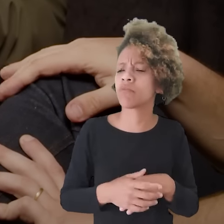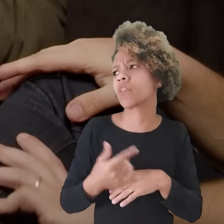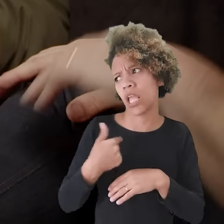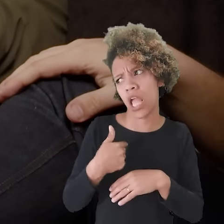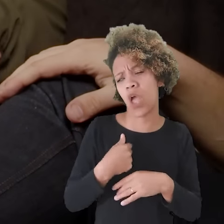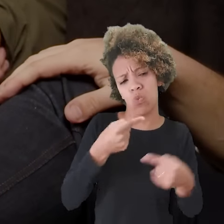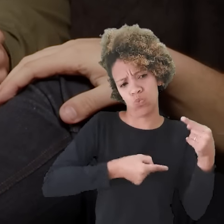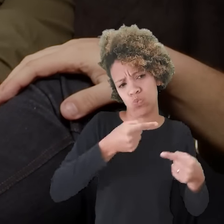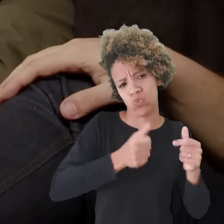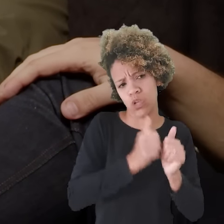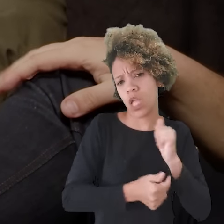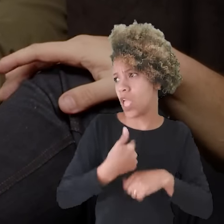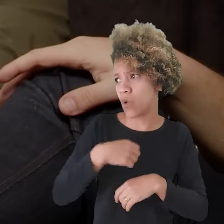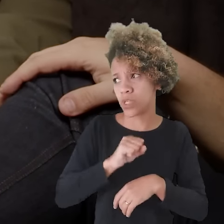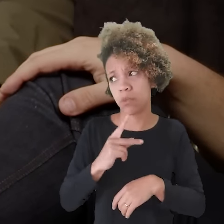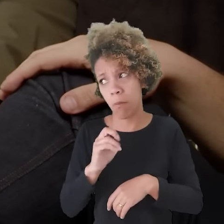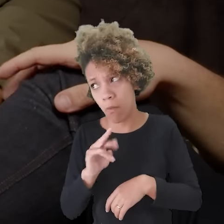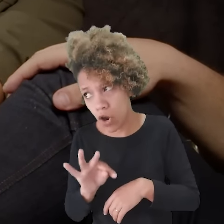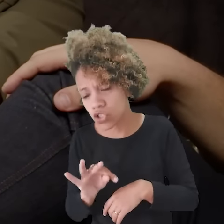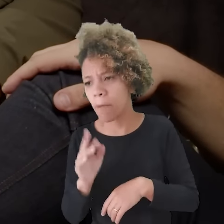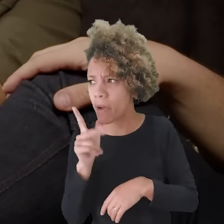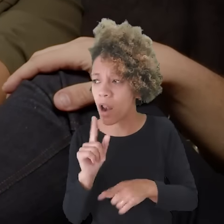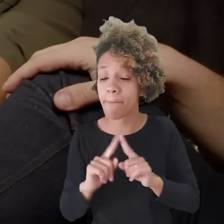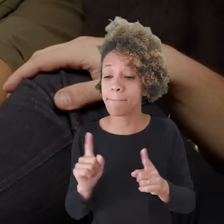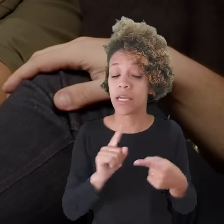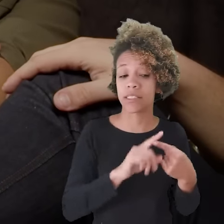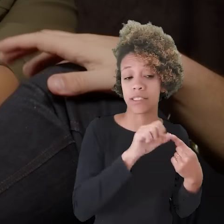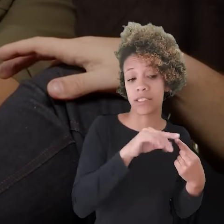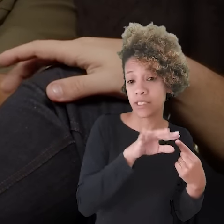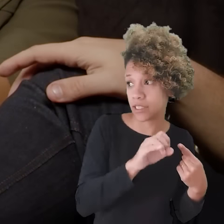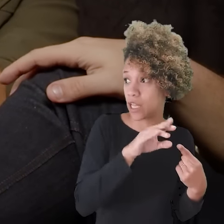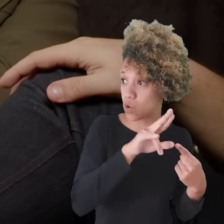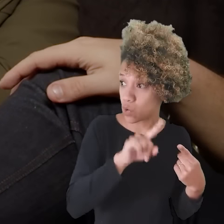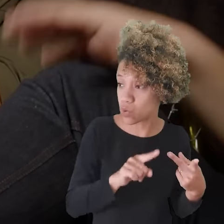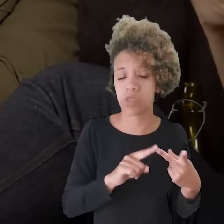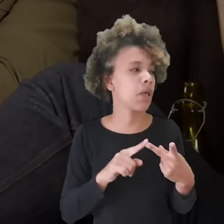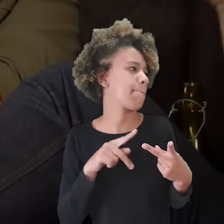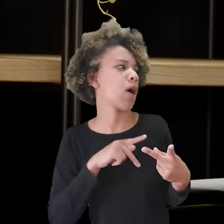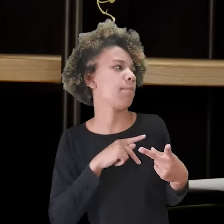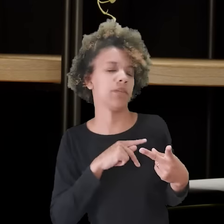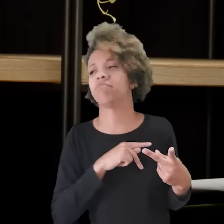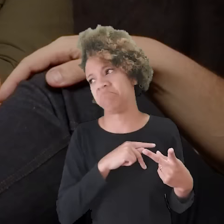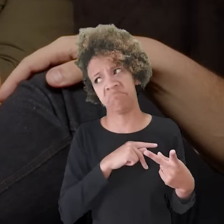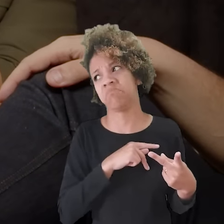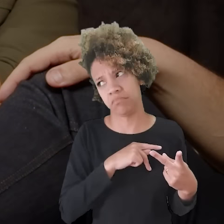eu sou Bairrista com Futebol Eu Sou esporte para mas se tá jogando Santa Cruz e Palmeiras